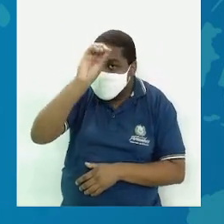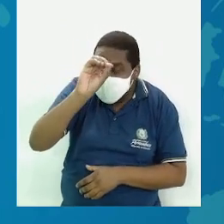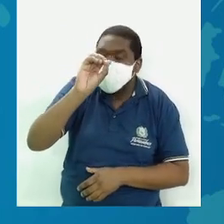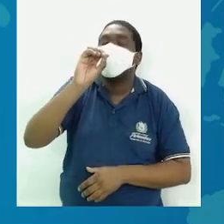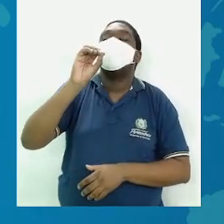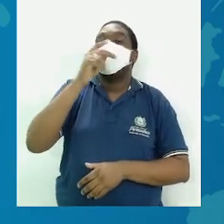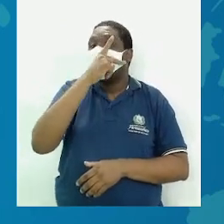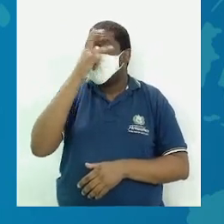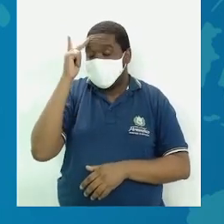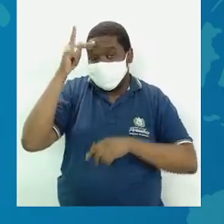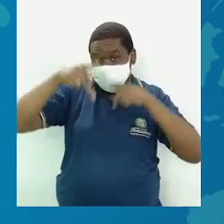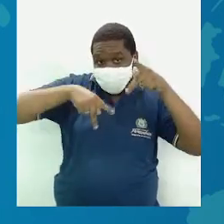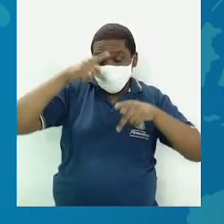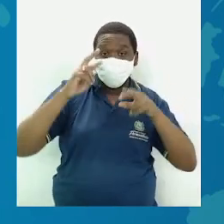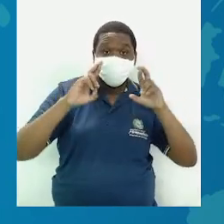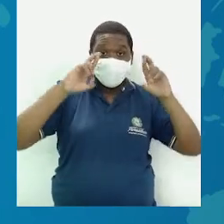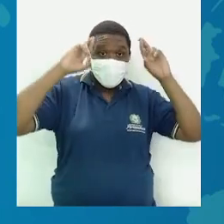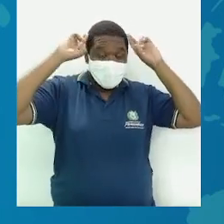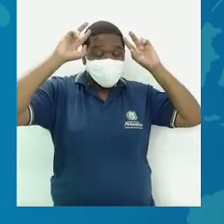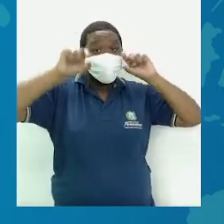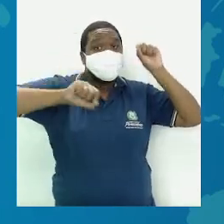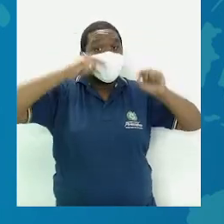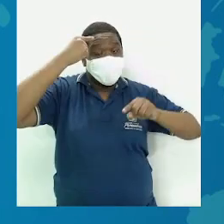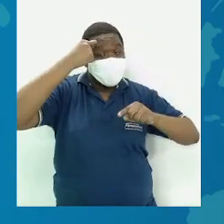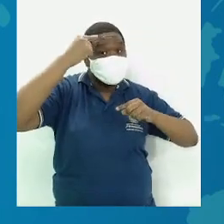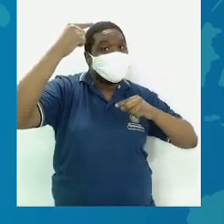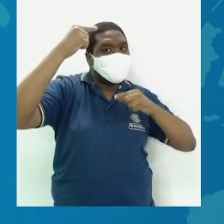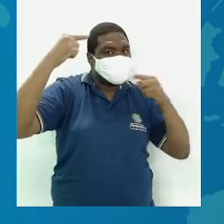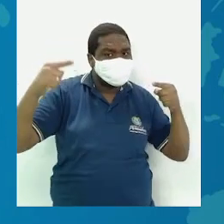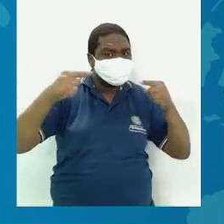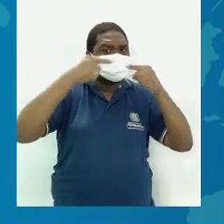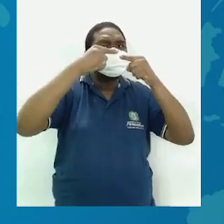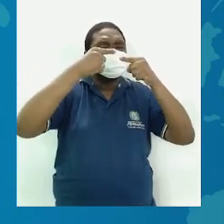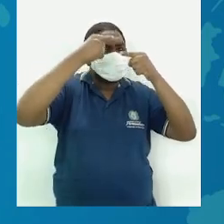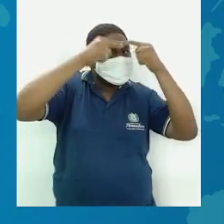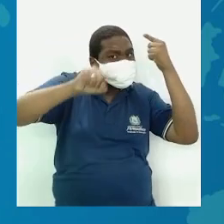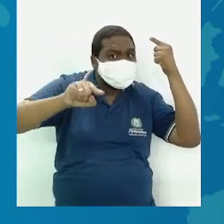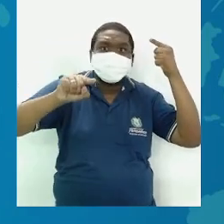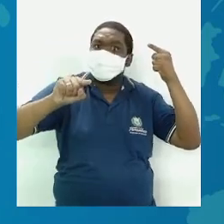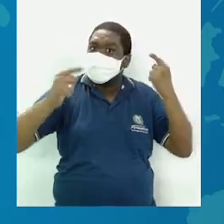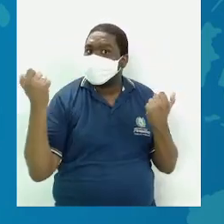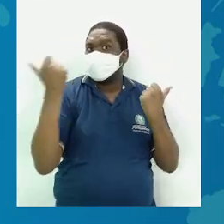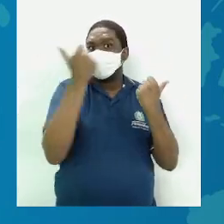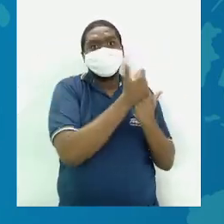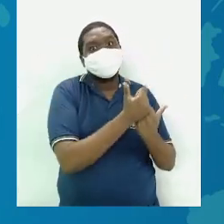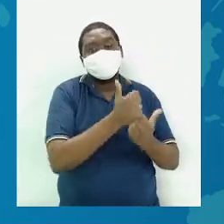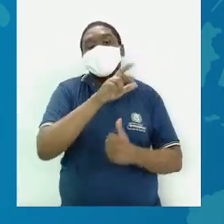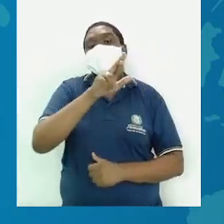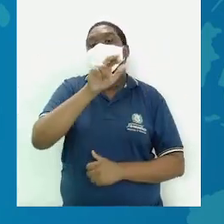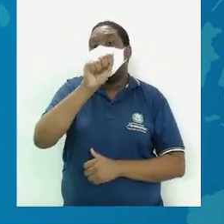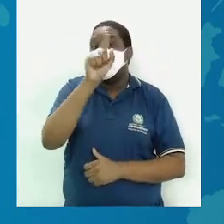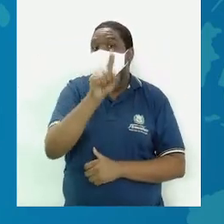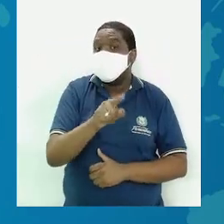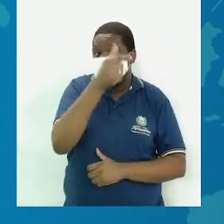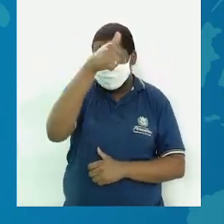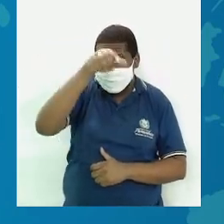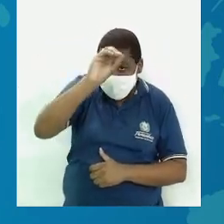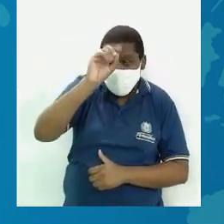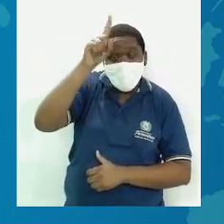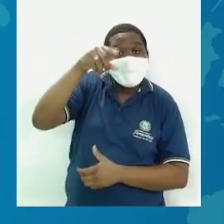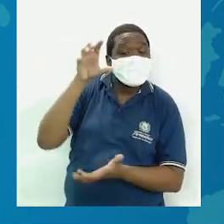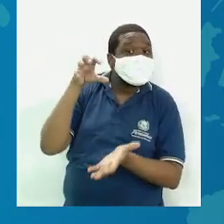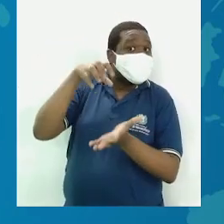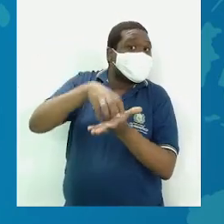gregos a romper com esse pensamento mitológico, né, e colocar a razão como elo central da